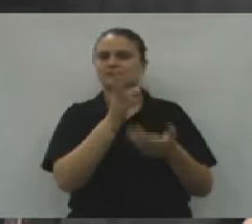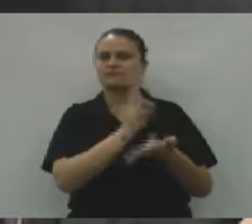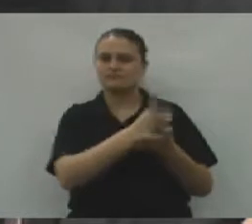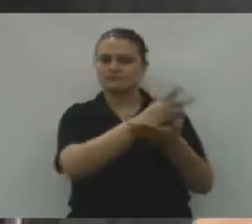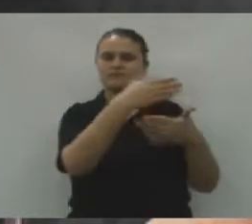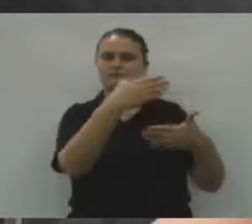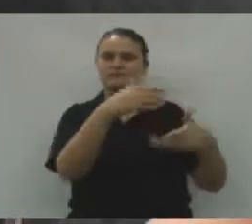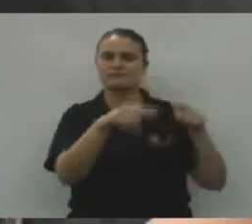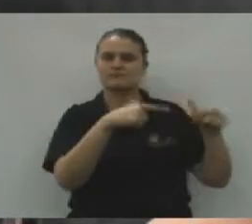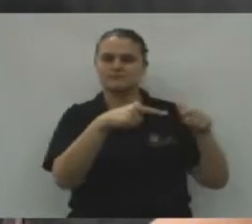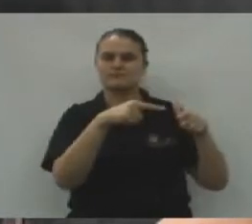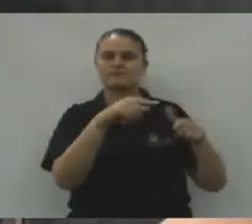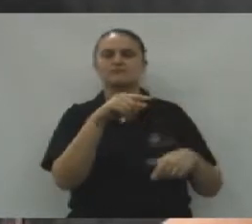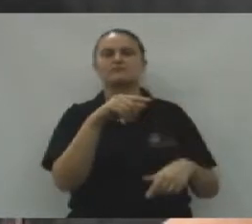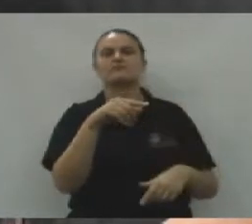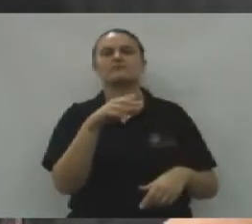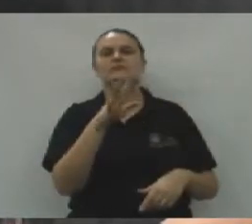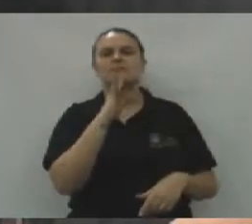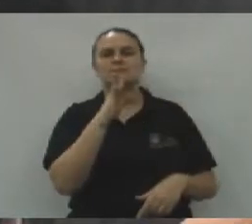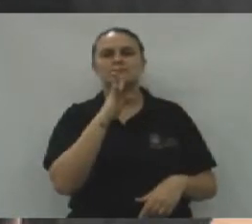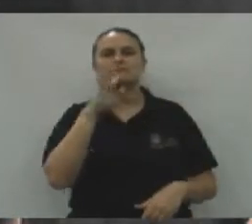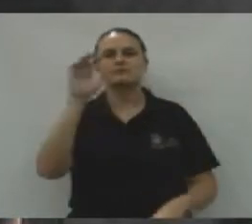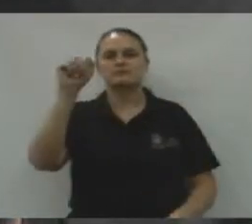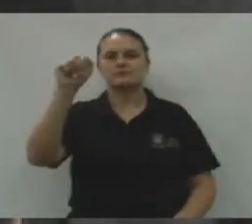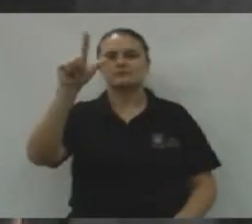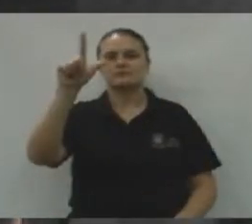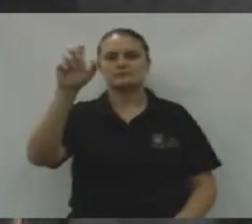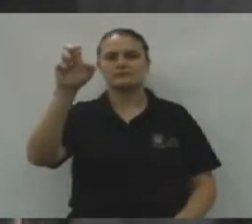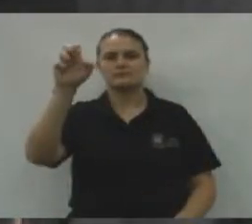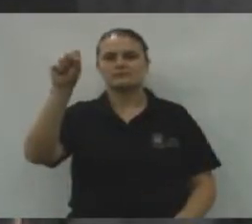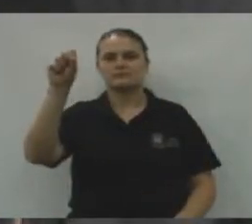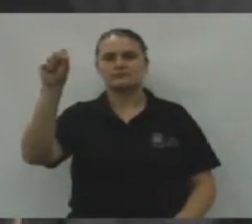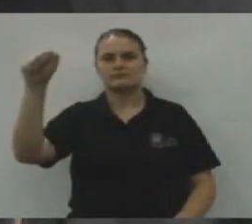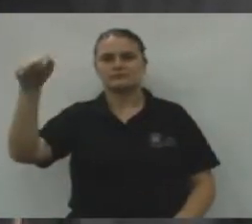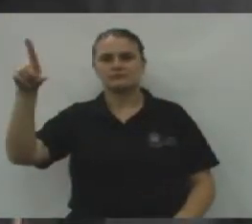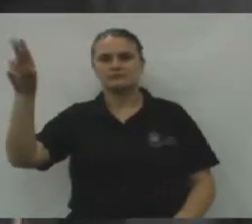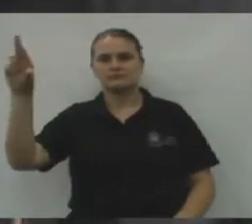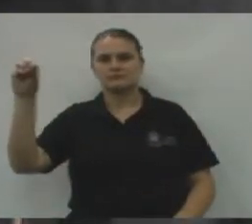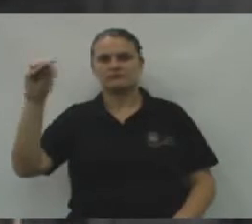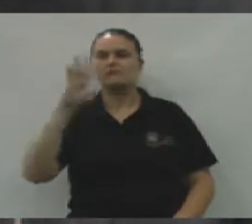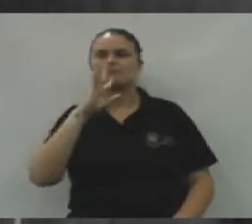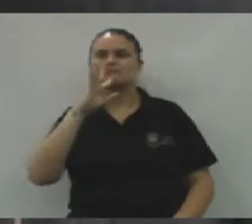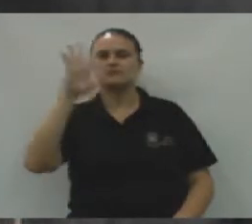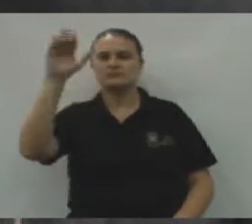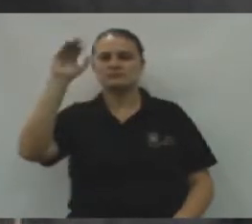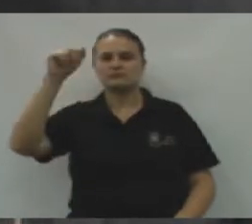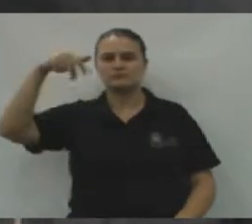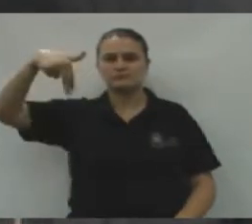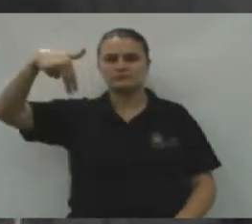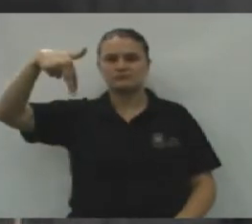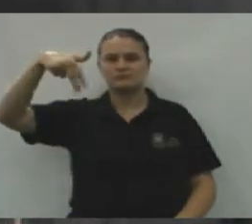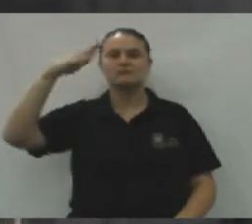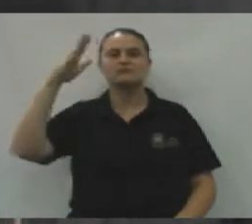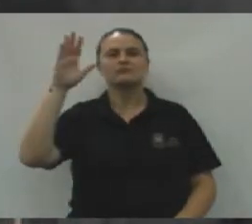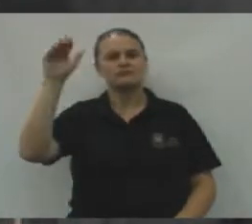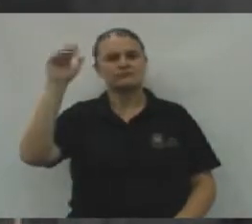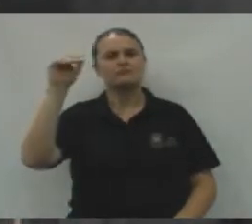do Alessandro, mais popular, conhecido por Perna, que está surpreendendo com a equipe colaboradora do Departamento de